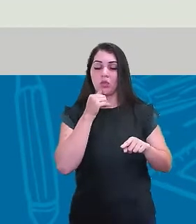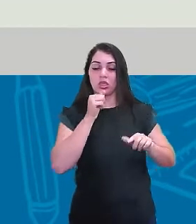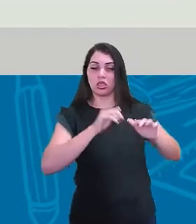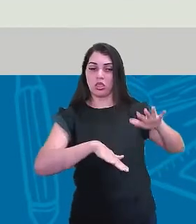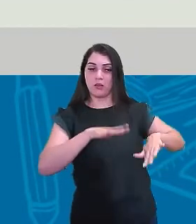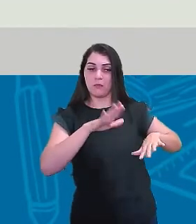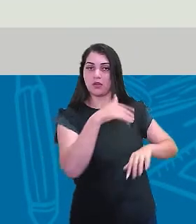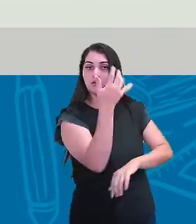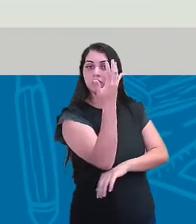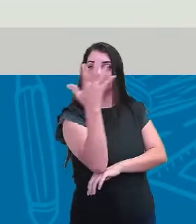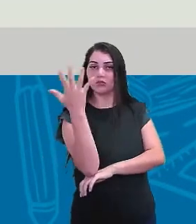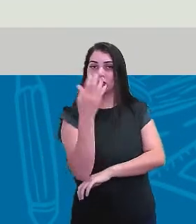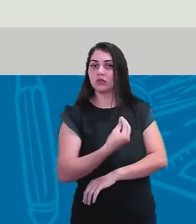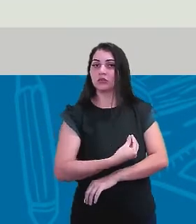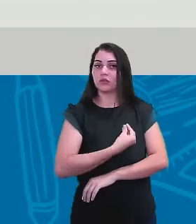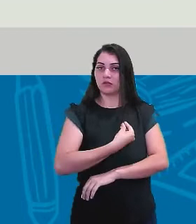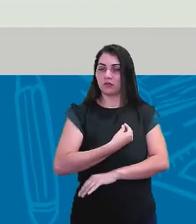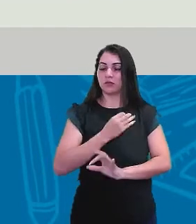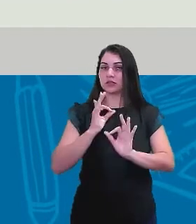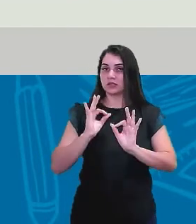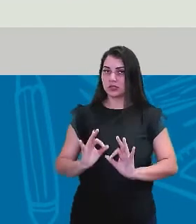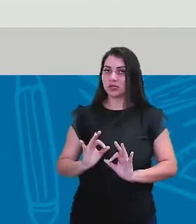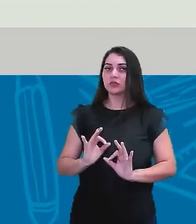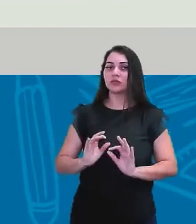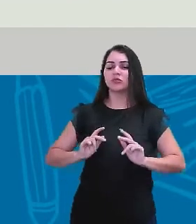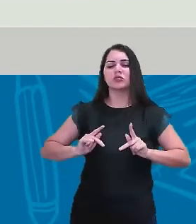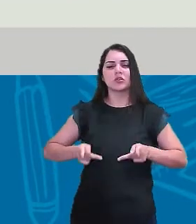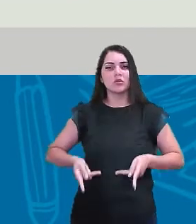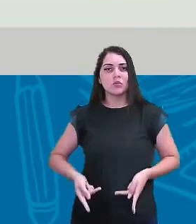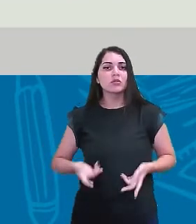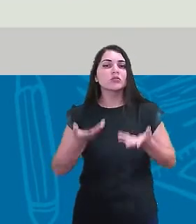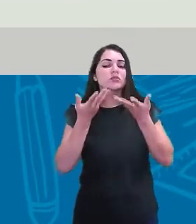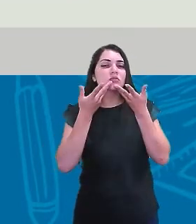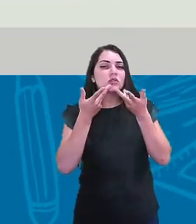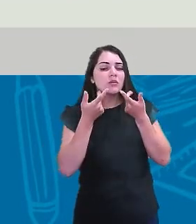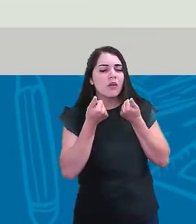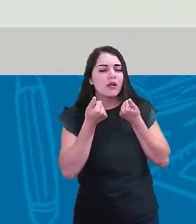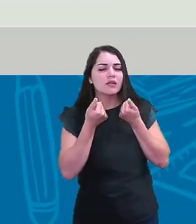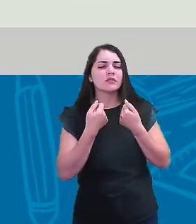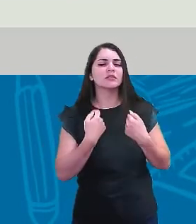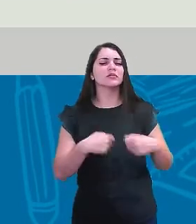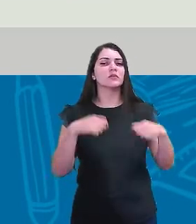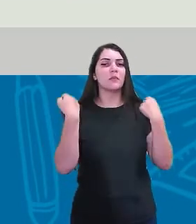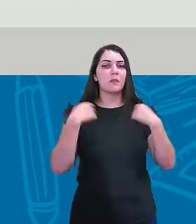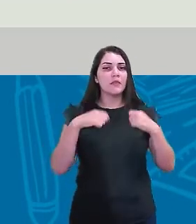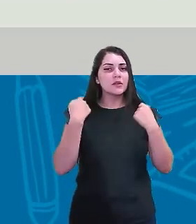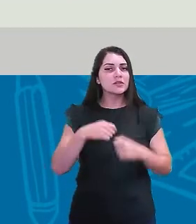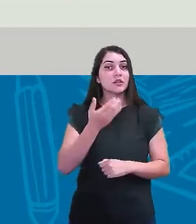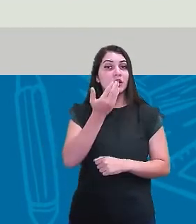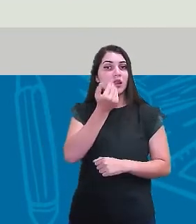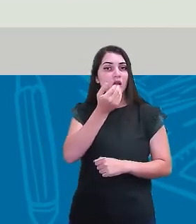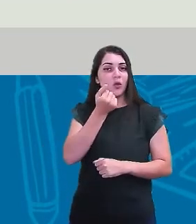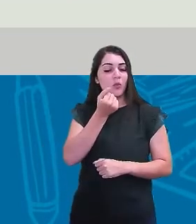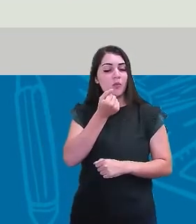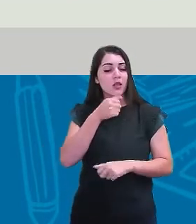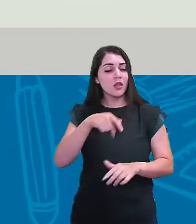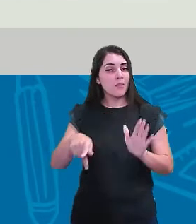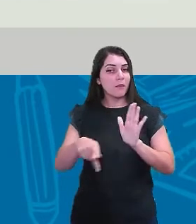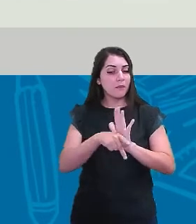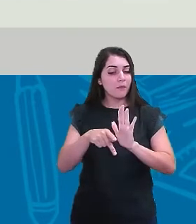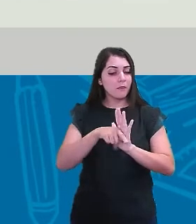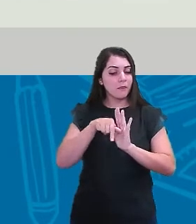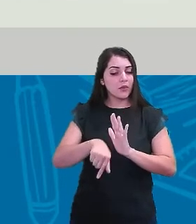para sobreviver, certo? O ser humano, os animais, eles necessitam do alimento que vem da terra, que vem